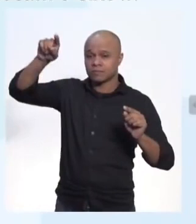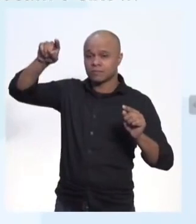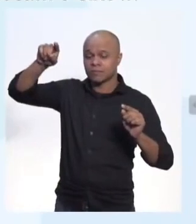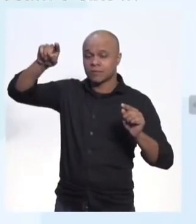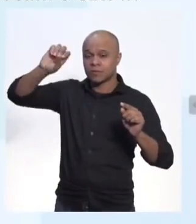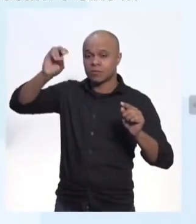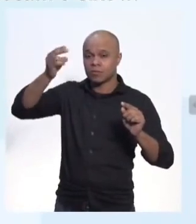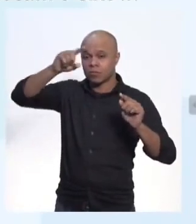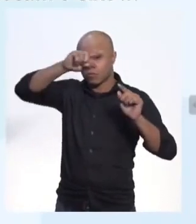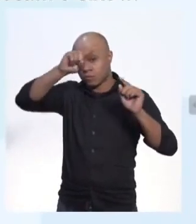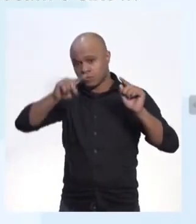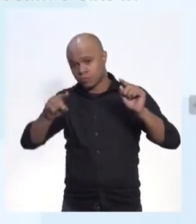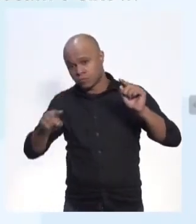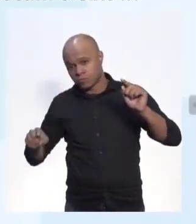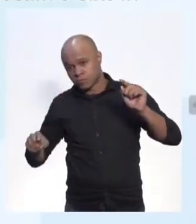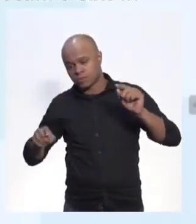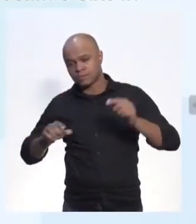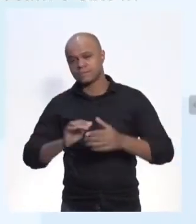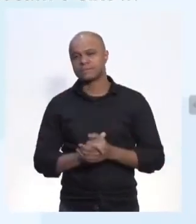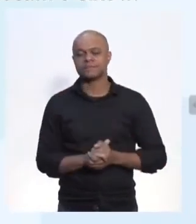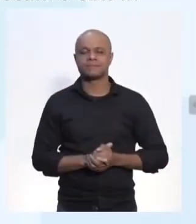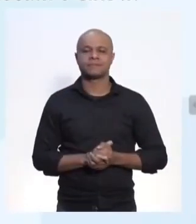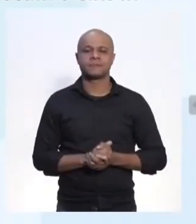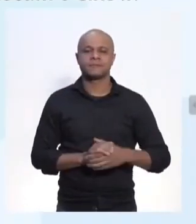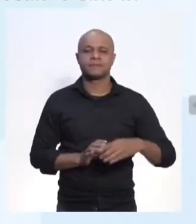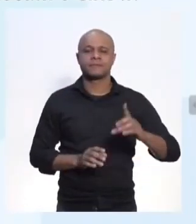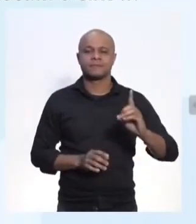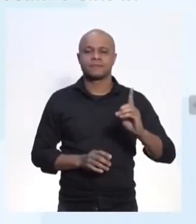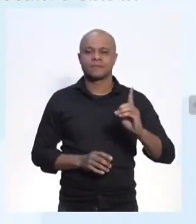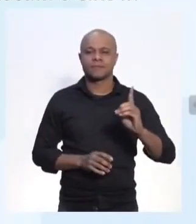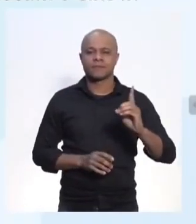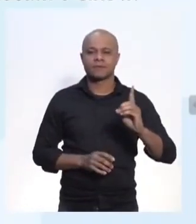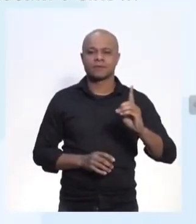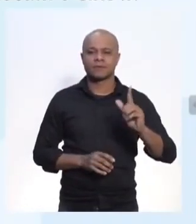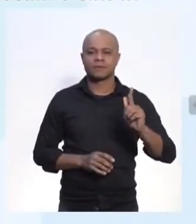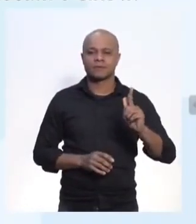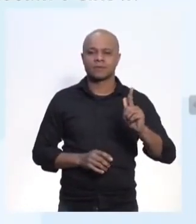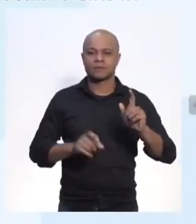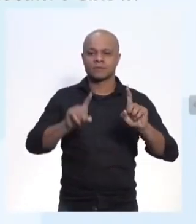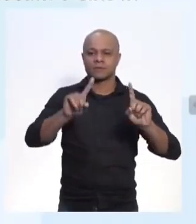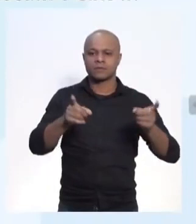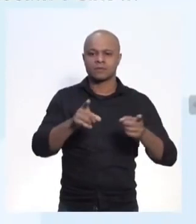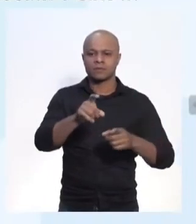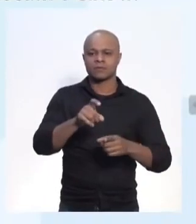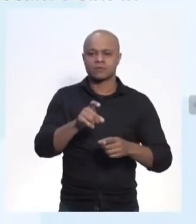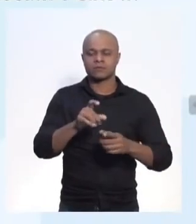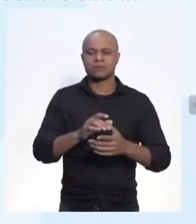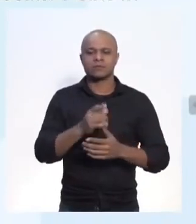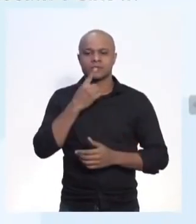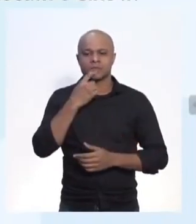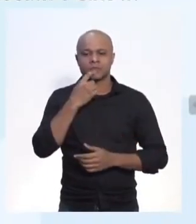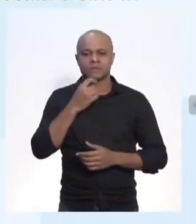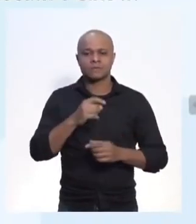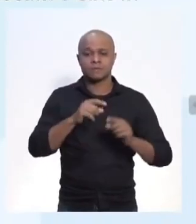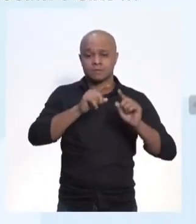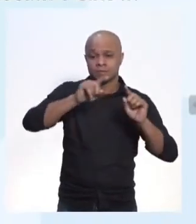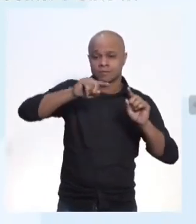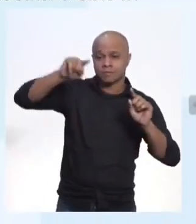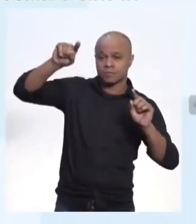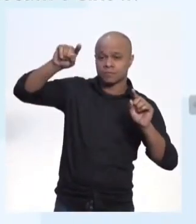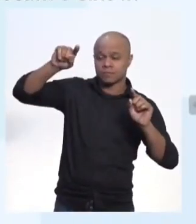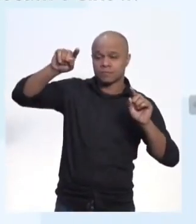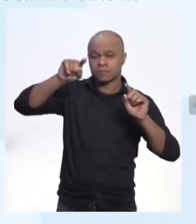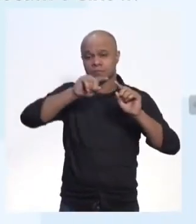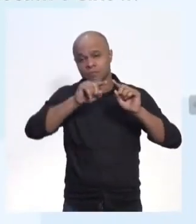ela é decrescente? E o item D, a função g de x, que é a vermelha, quero saber se ela é crescente ou se ela